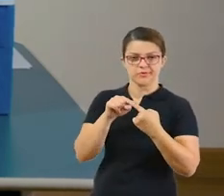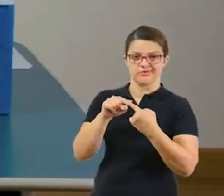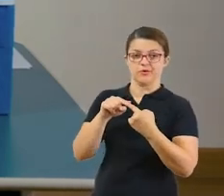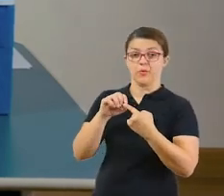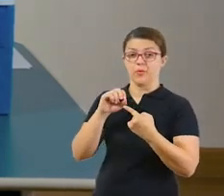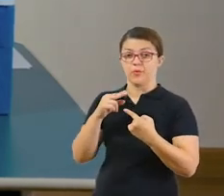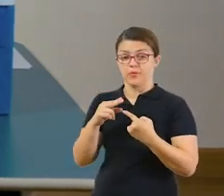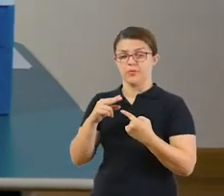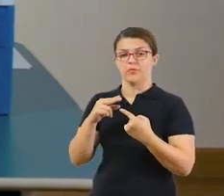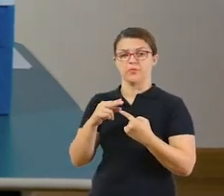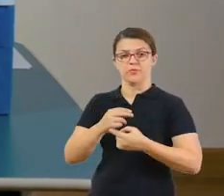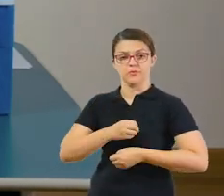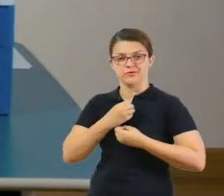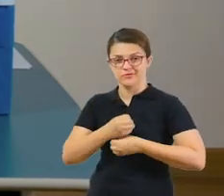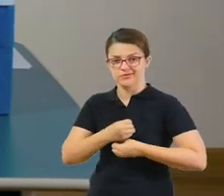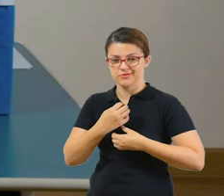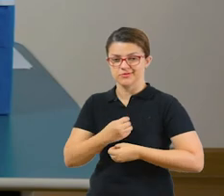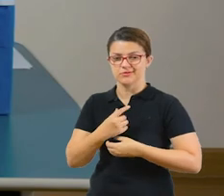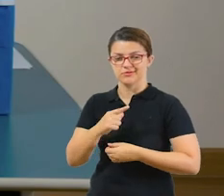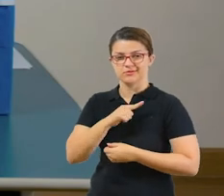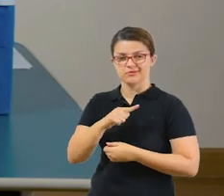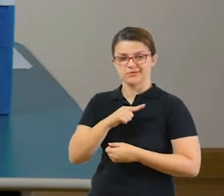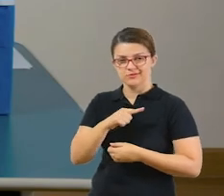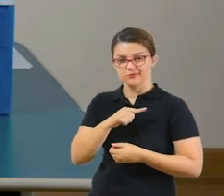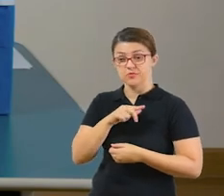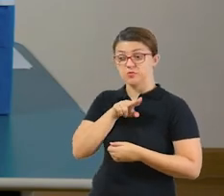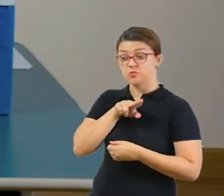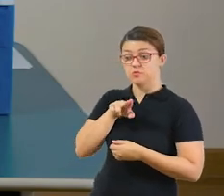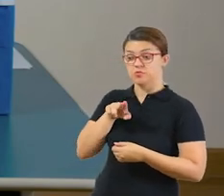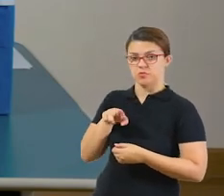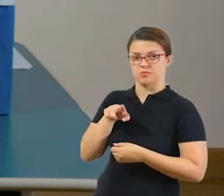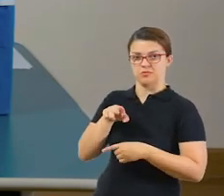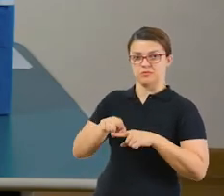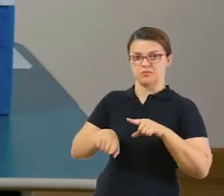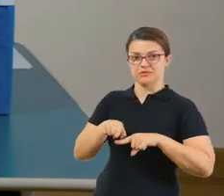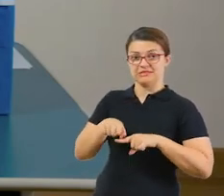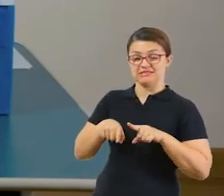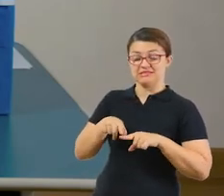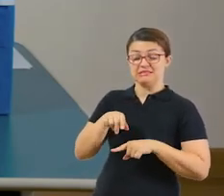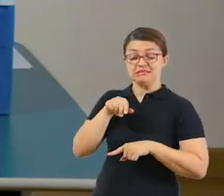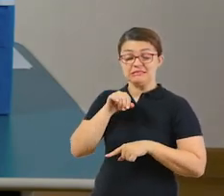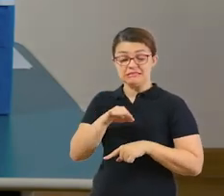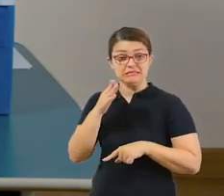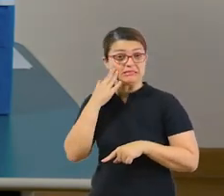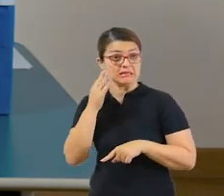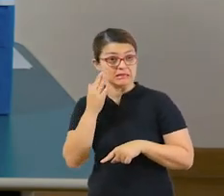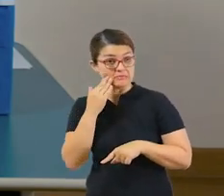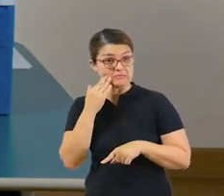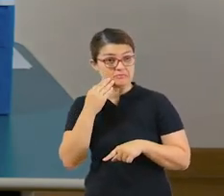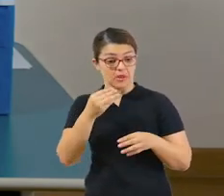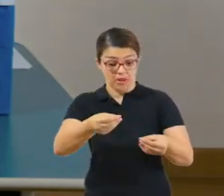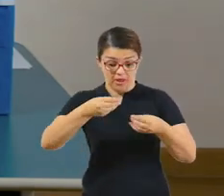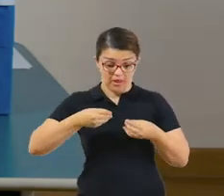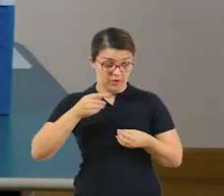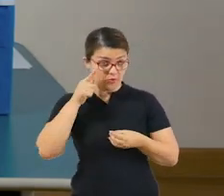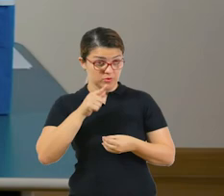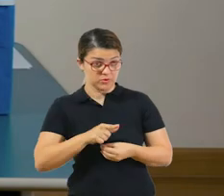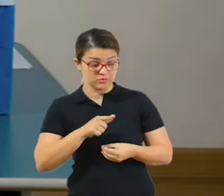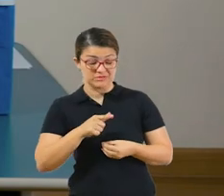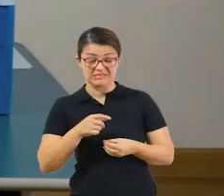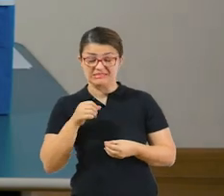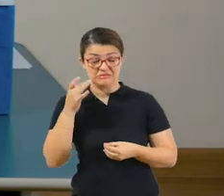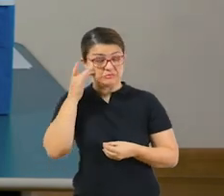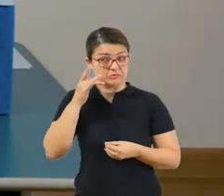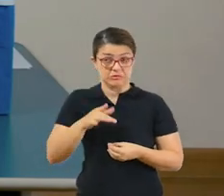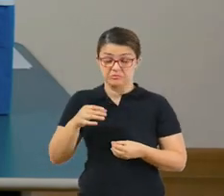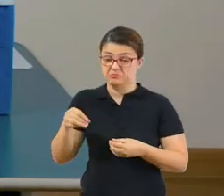ou recite um versinho que tenha um nome desse objeto. Se souber, fica com o objeto. Se não